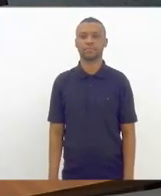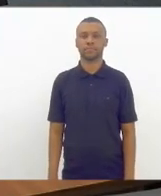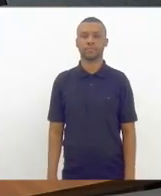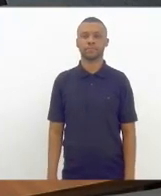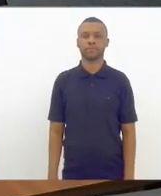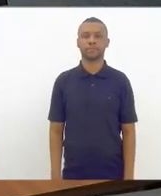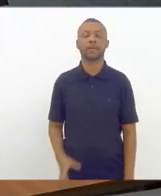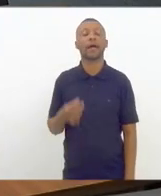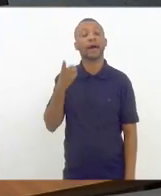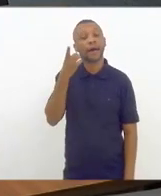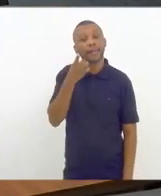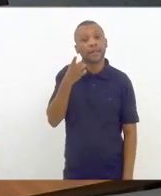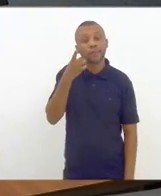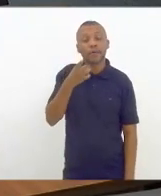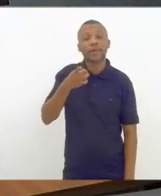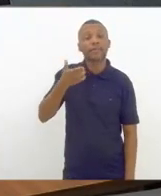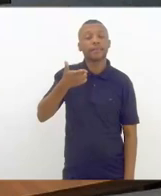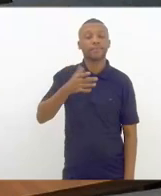Deputada Marta